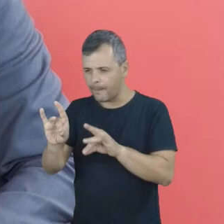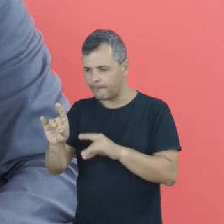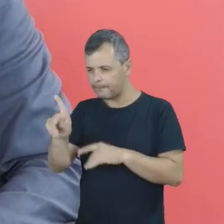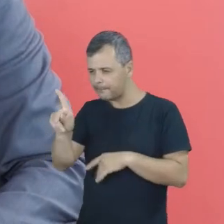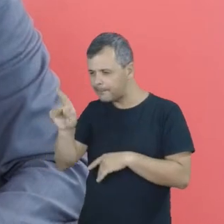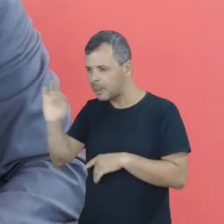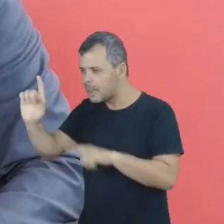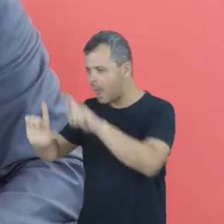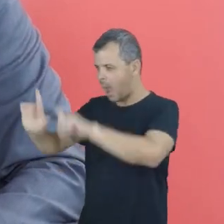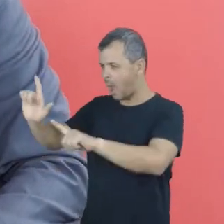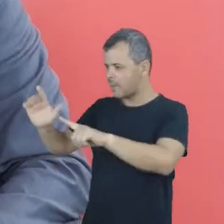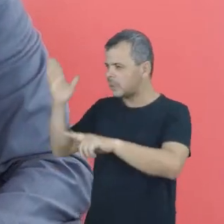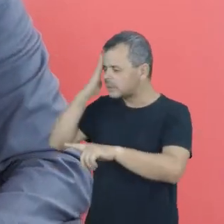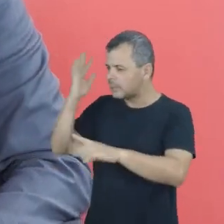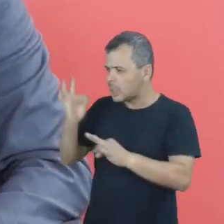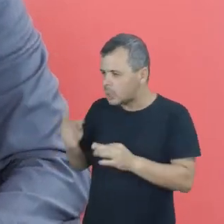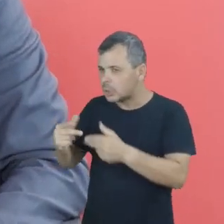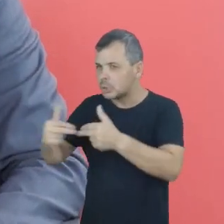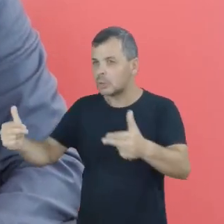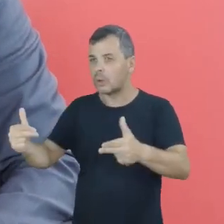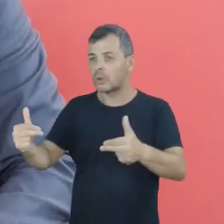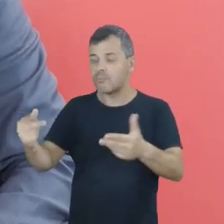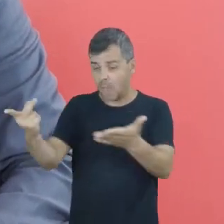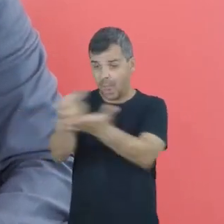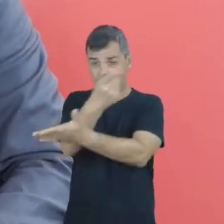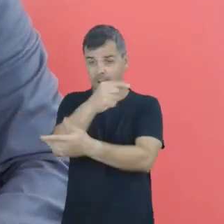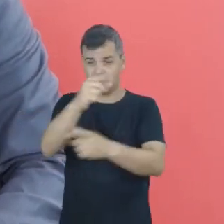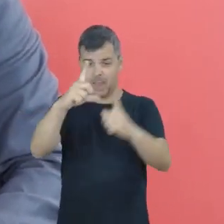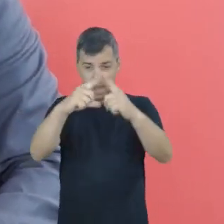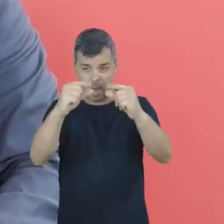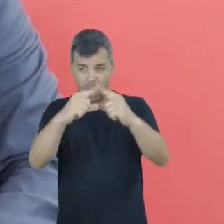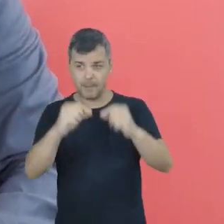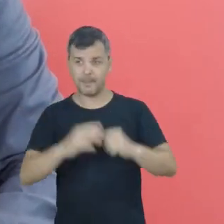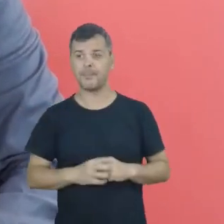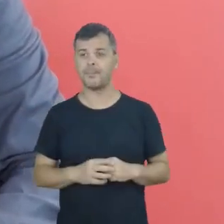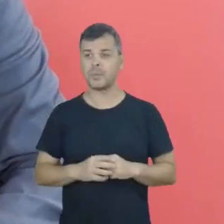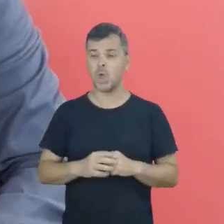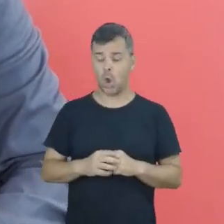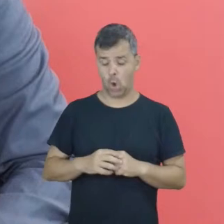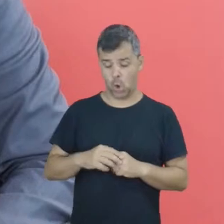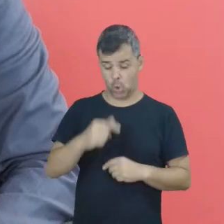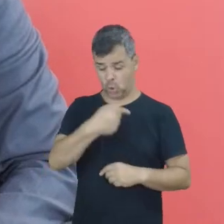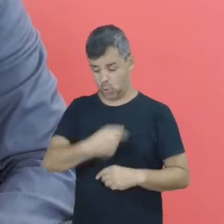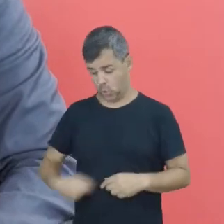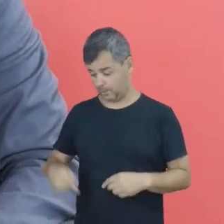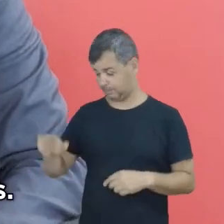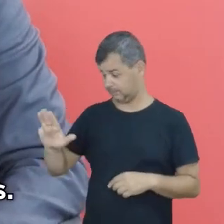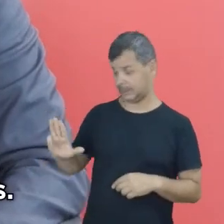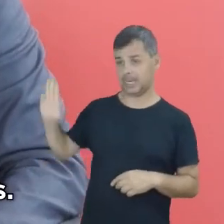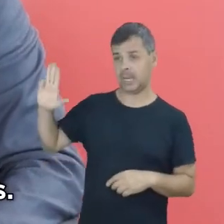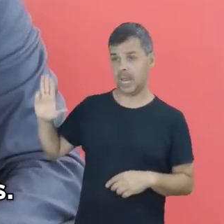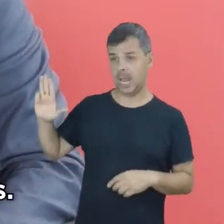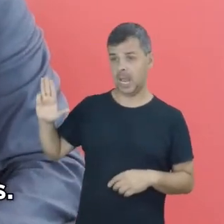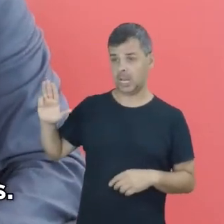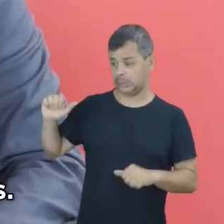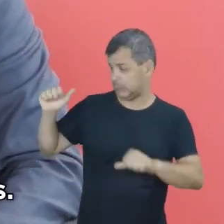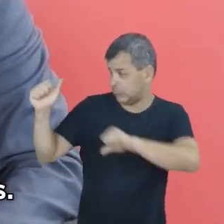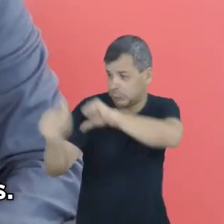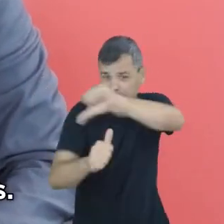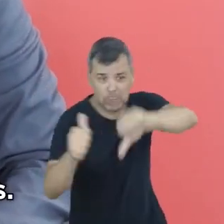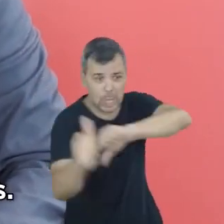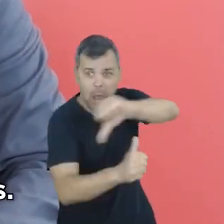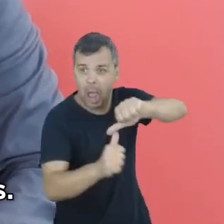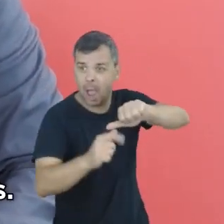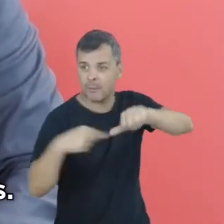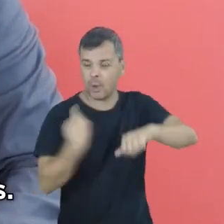PT. Aqui você vai saber tudo do que está acontecendo em Brasília, no governo do presidente Lula, das transformações